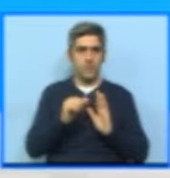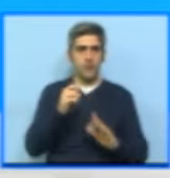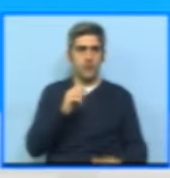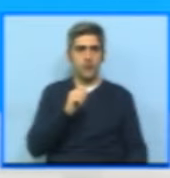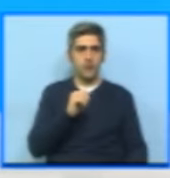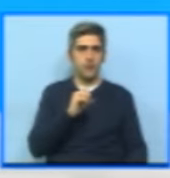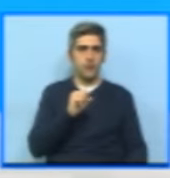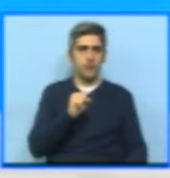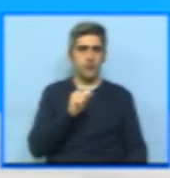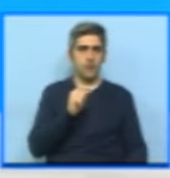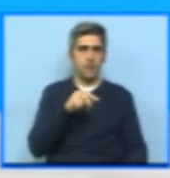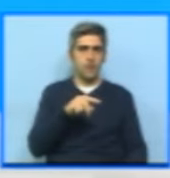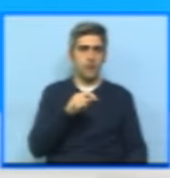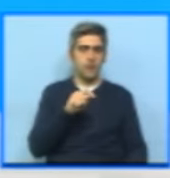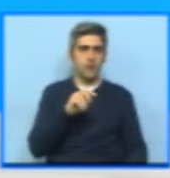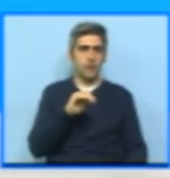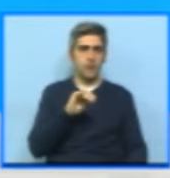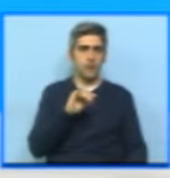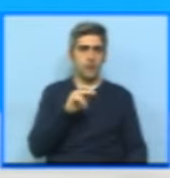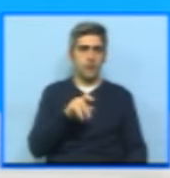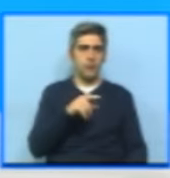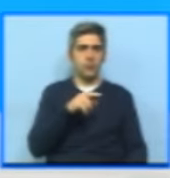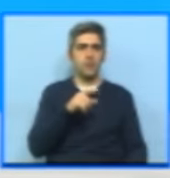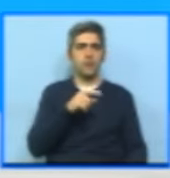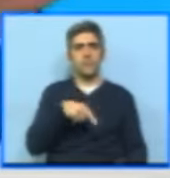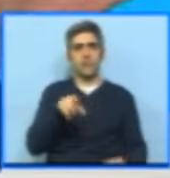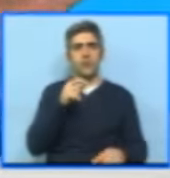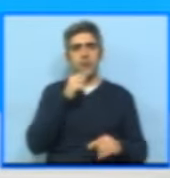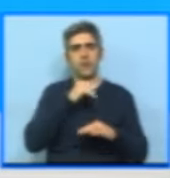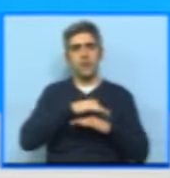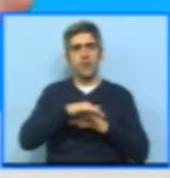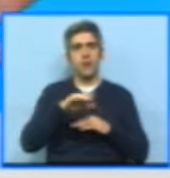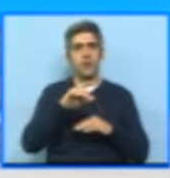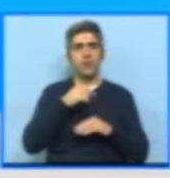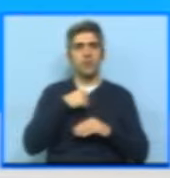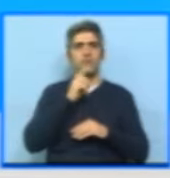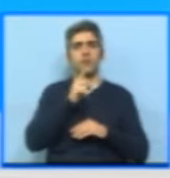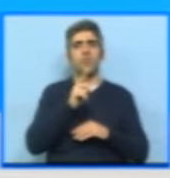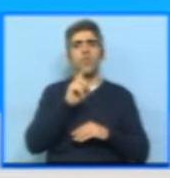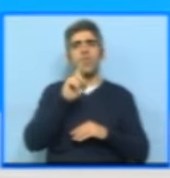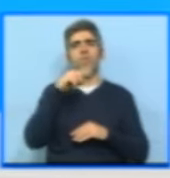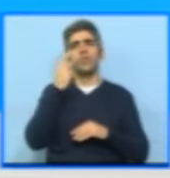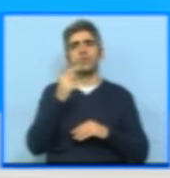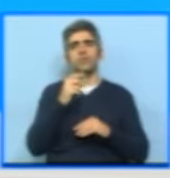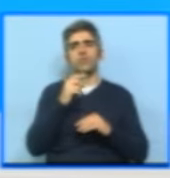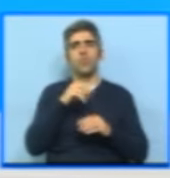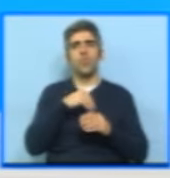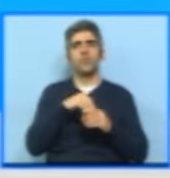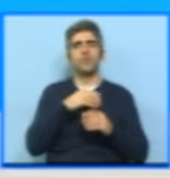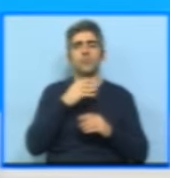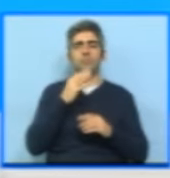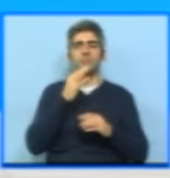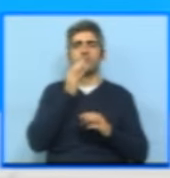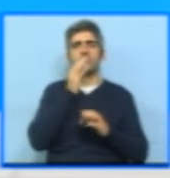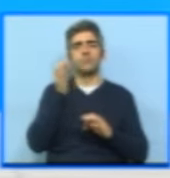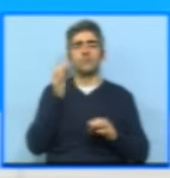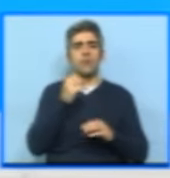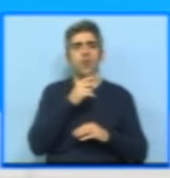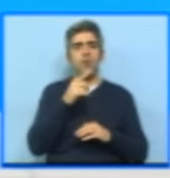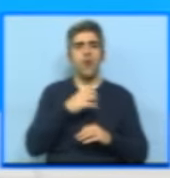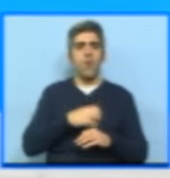diante desse mandato vai para a terra que te indicar, há aqui um apontar para um outro cenário ideal e Abraão acreditou. Sim,